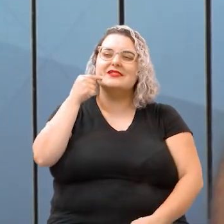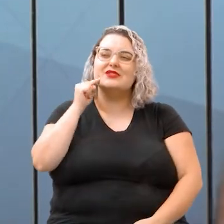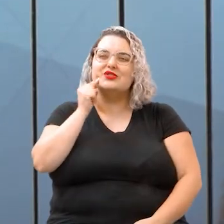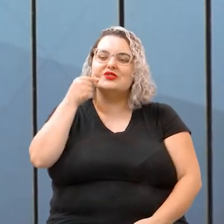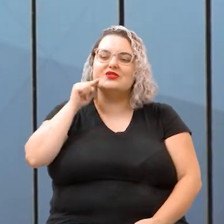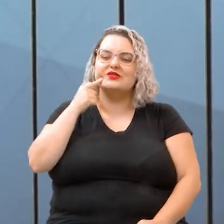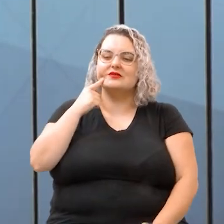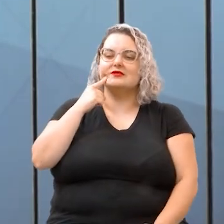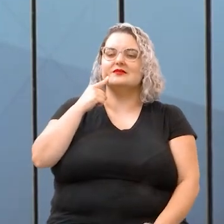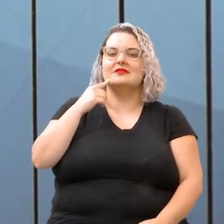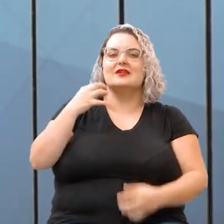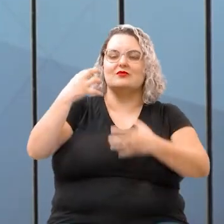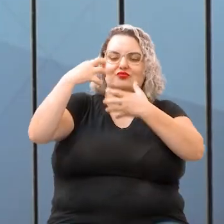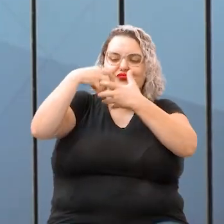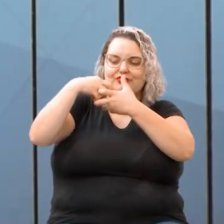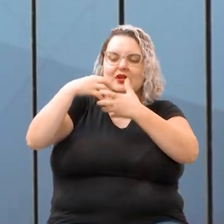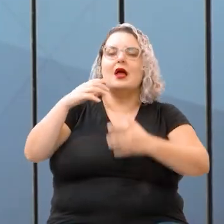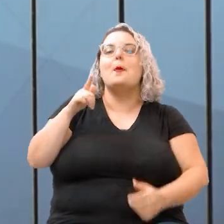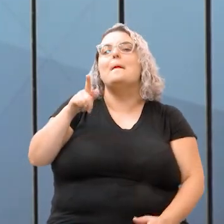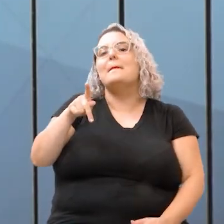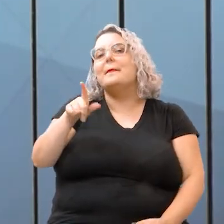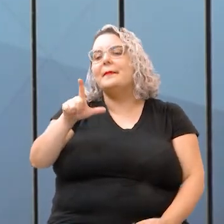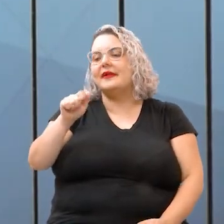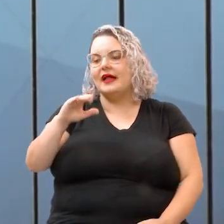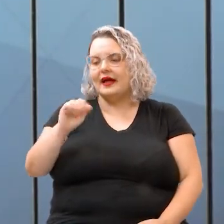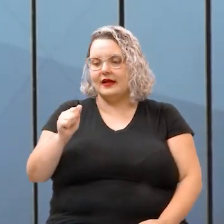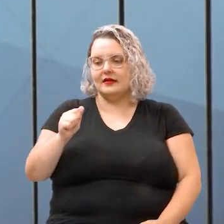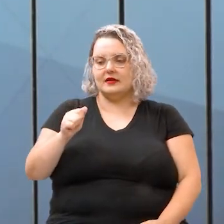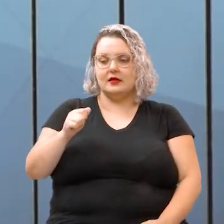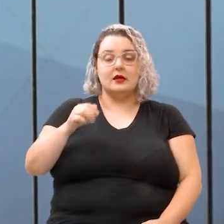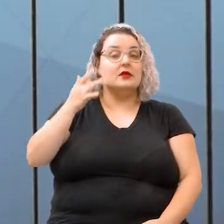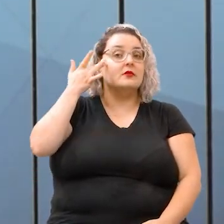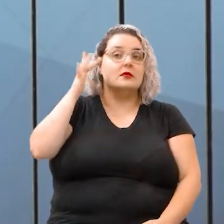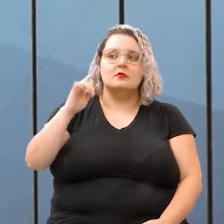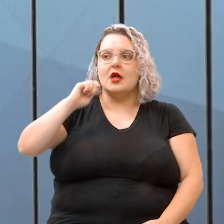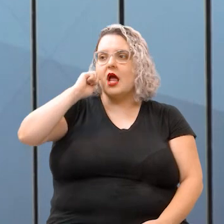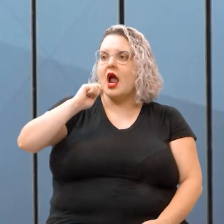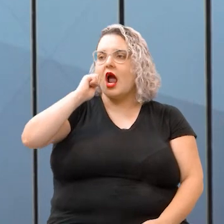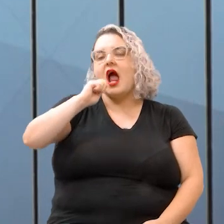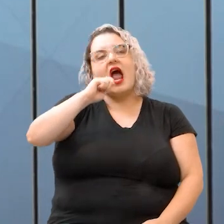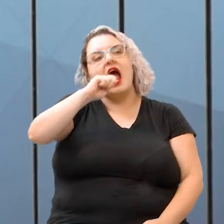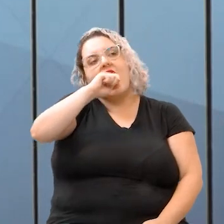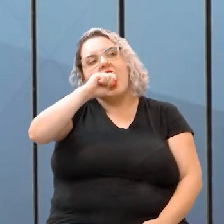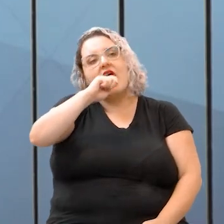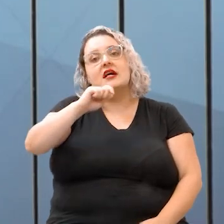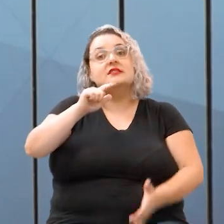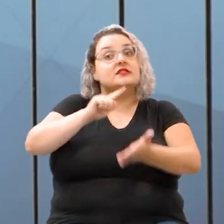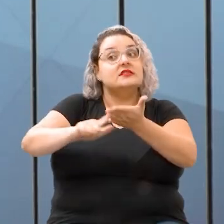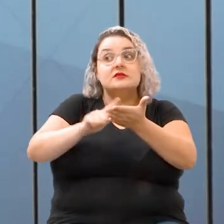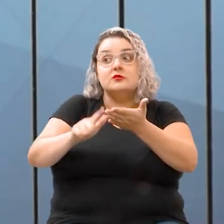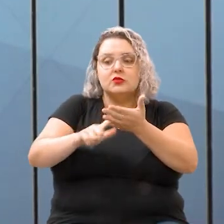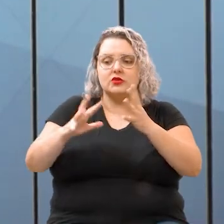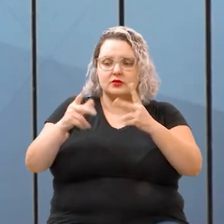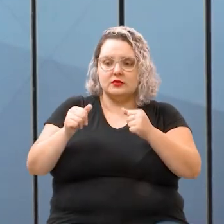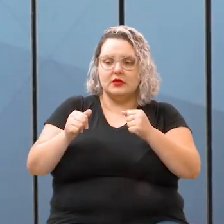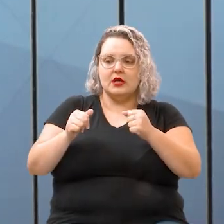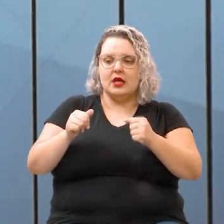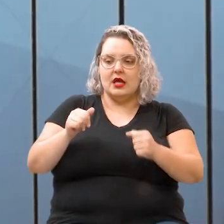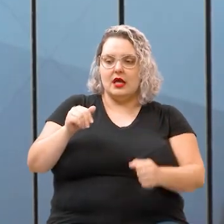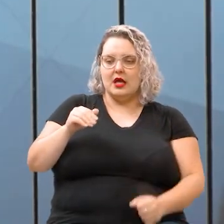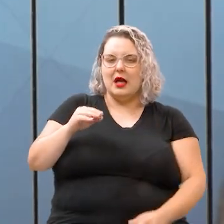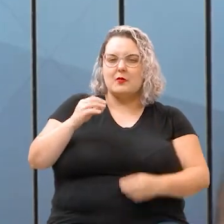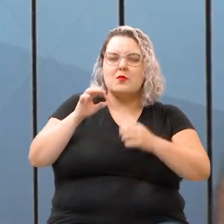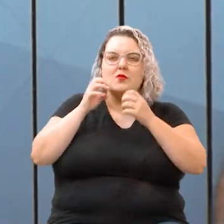ficar acúmulo de placa. Então, a criança, ela não vai conseguir ter destreza se ela conseguiu fazer a remoção da placa, né? Que é aquele biofilme que fica